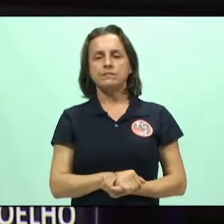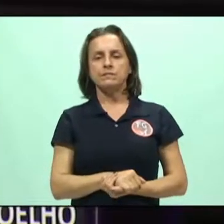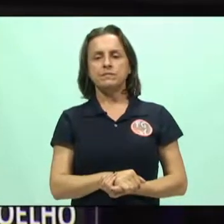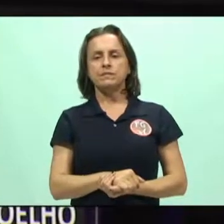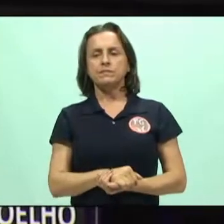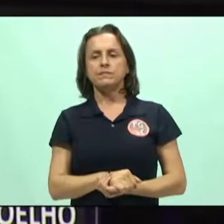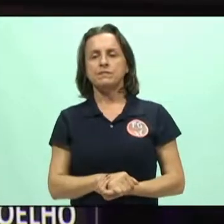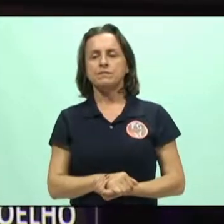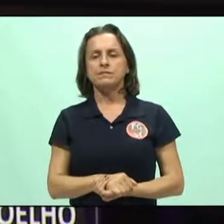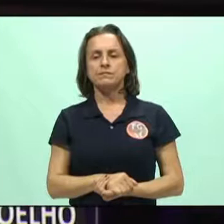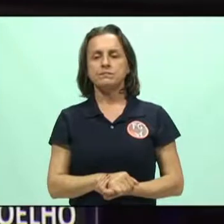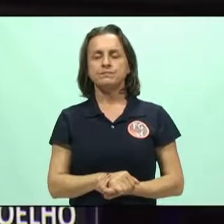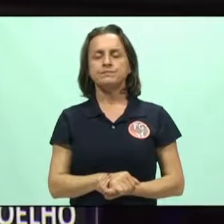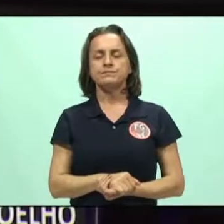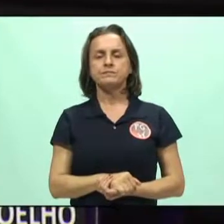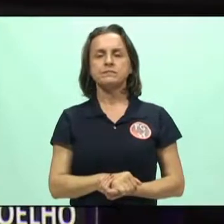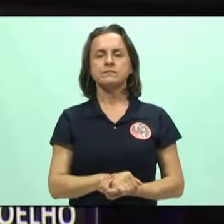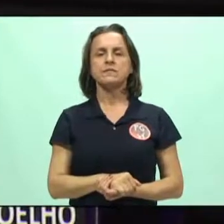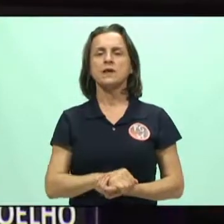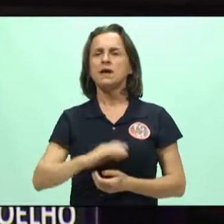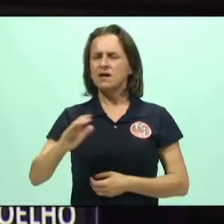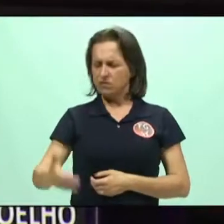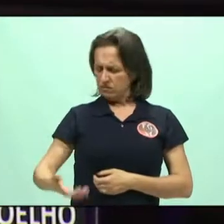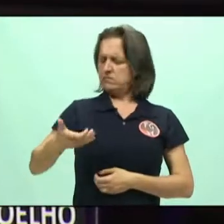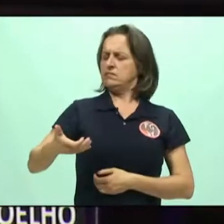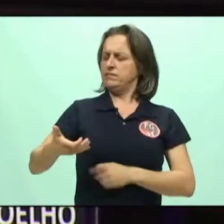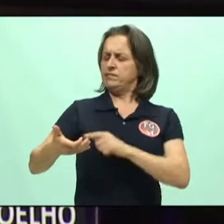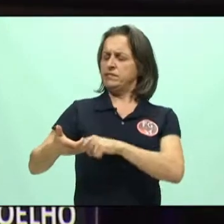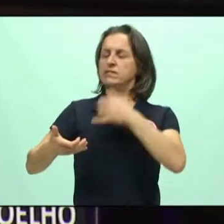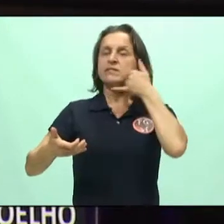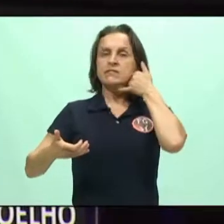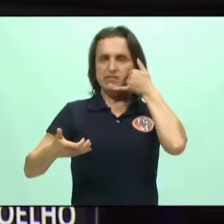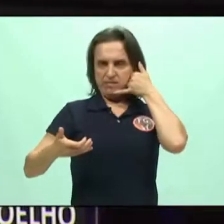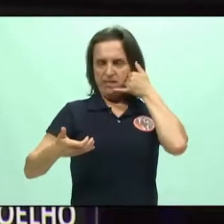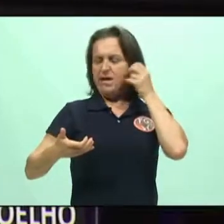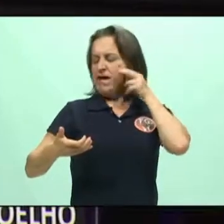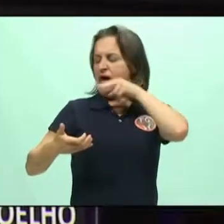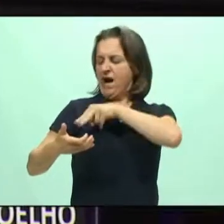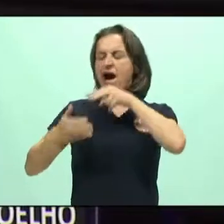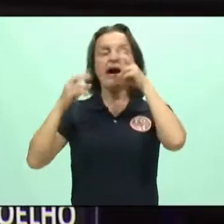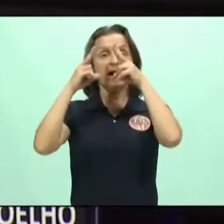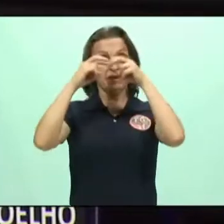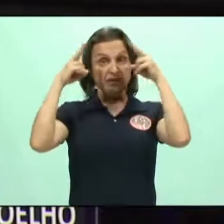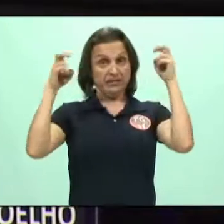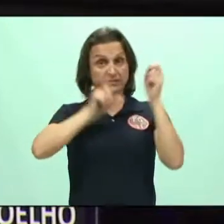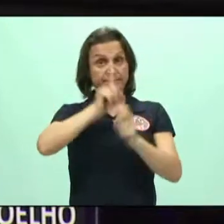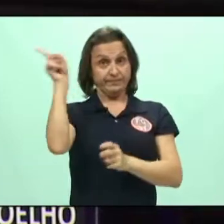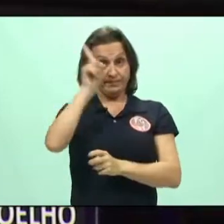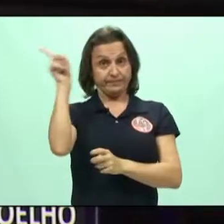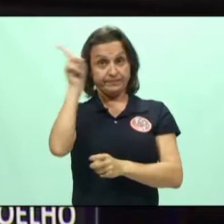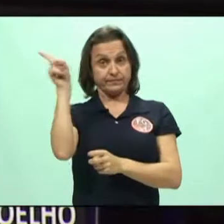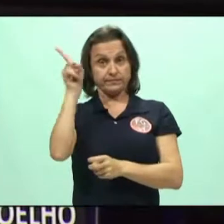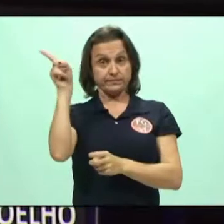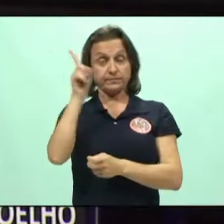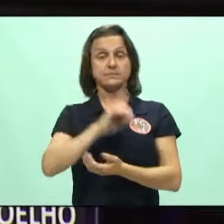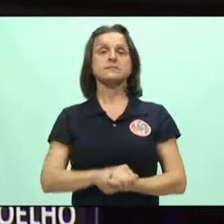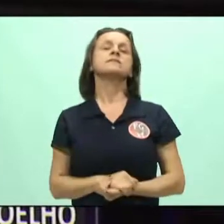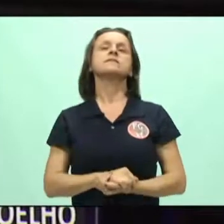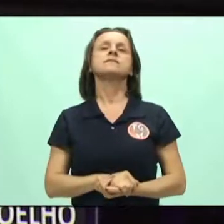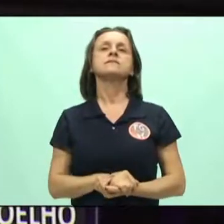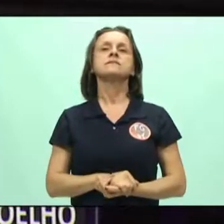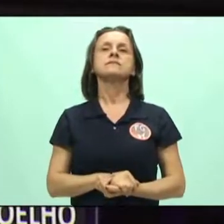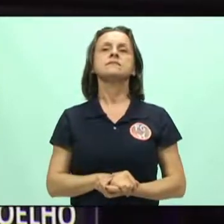celular é que Florianópolis está passando por uma situação lá eles resciniram com a empresa